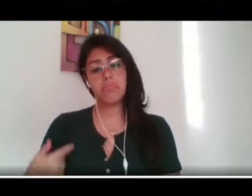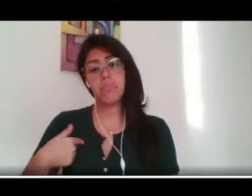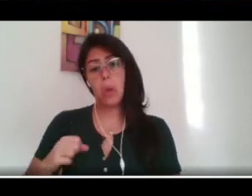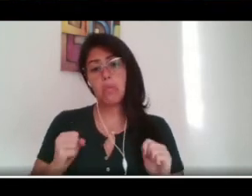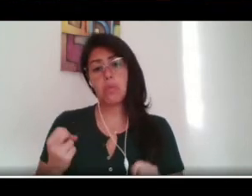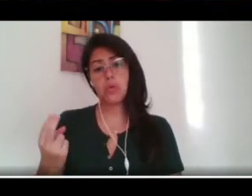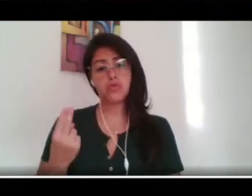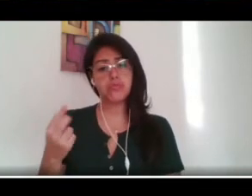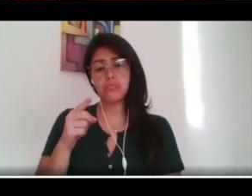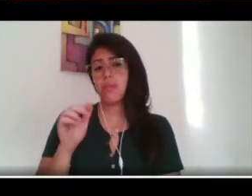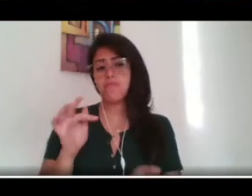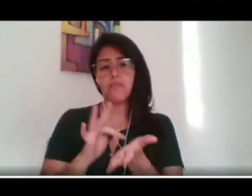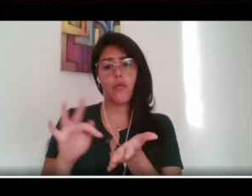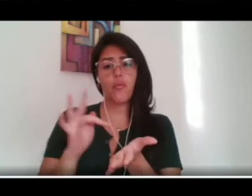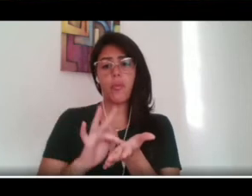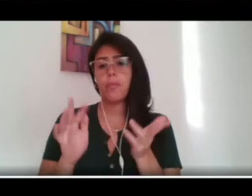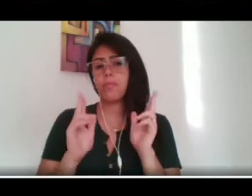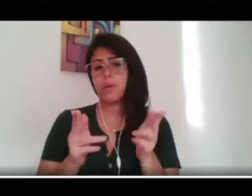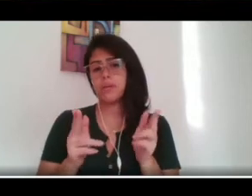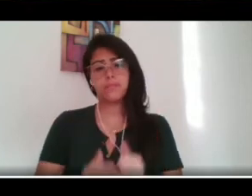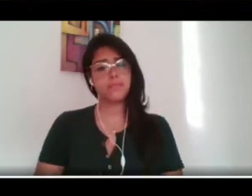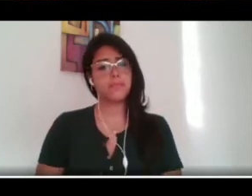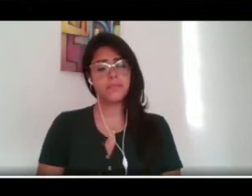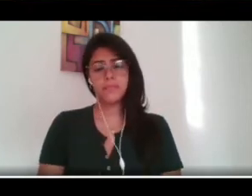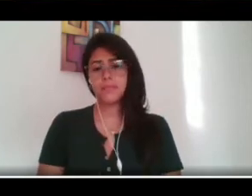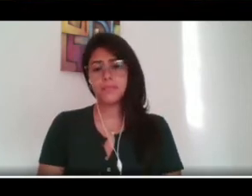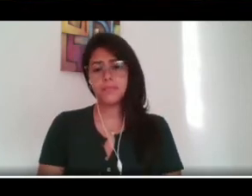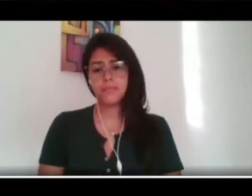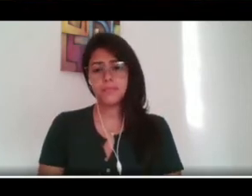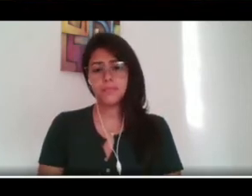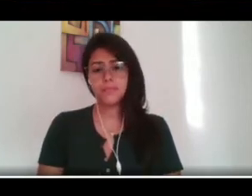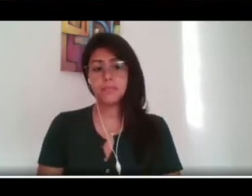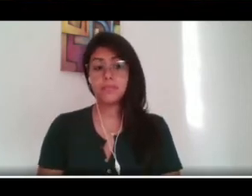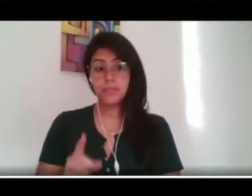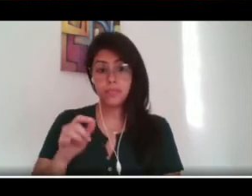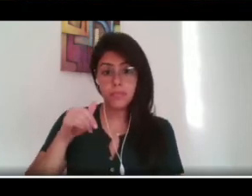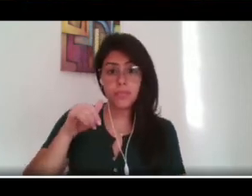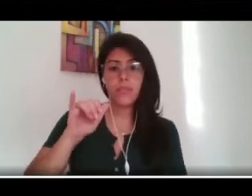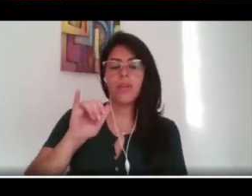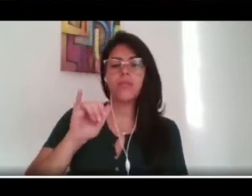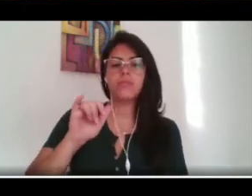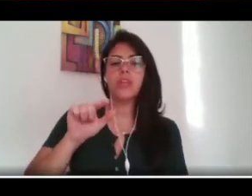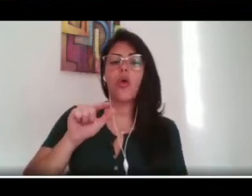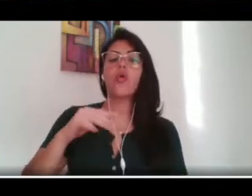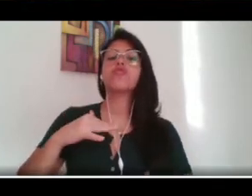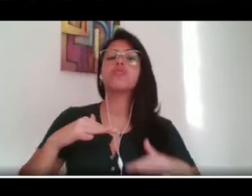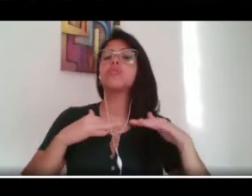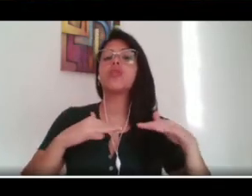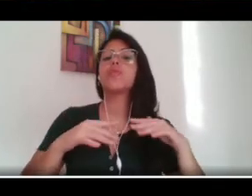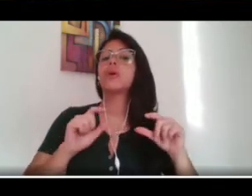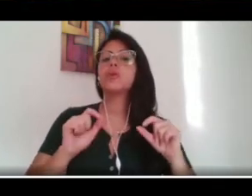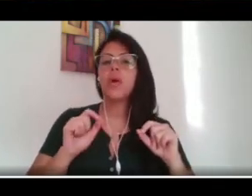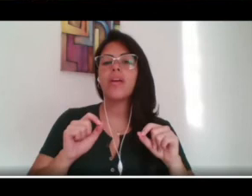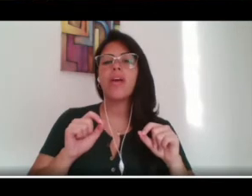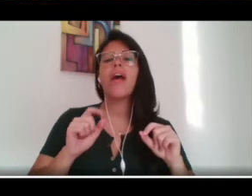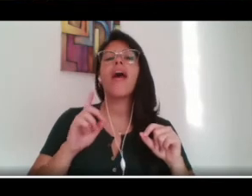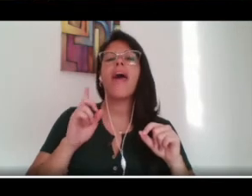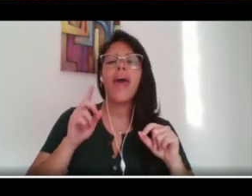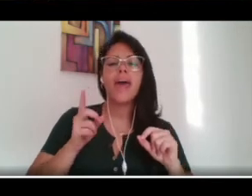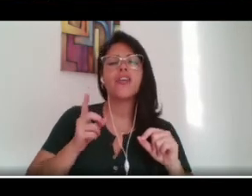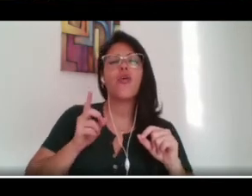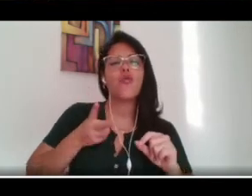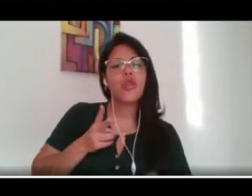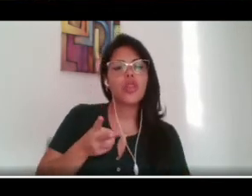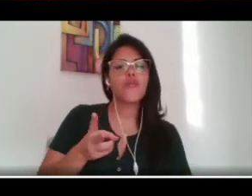Em y, o movimento ele é uniformemente acelerado, com a aceleração apontando para